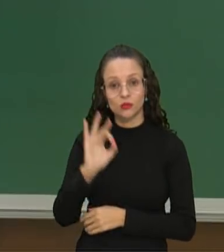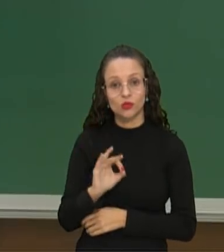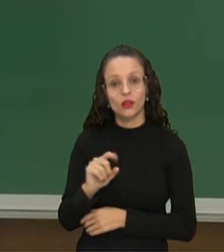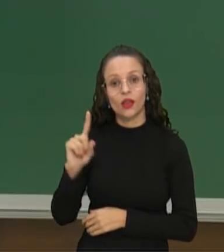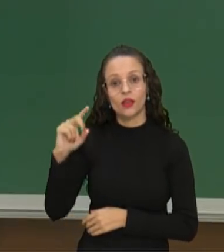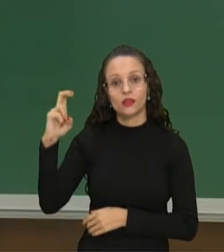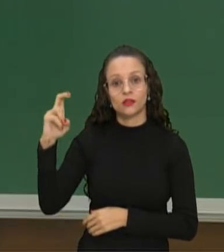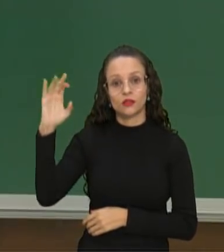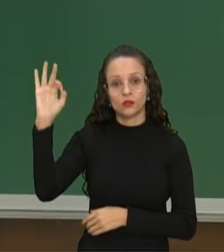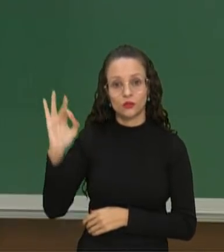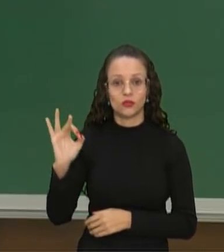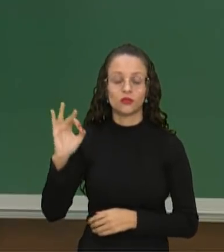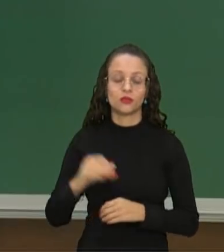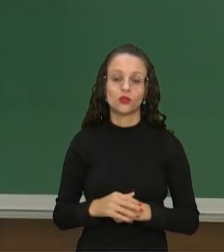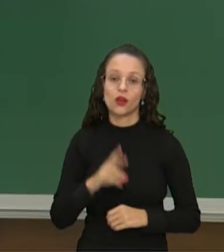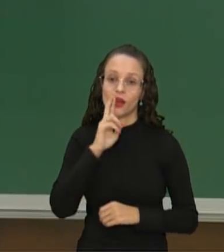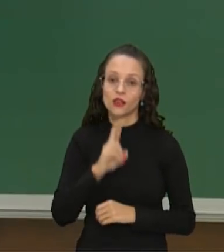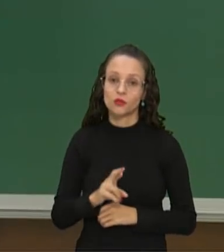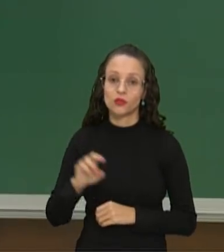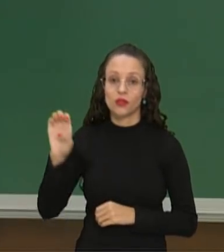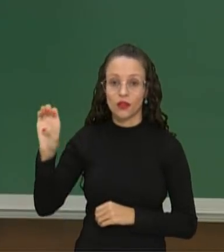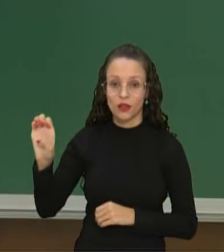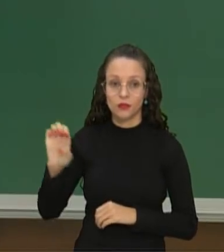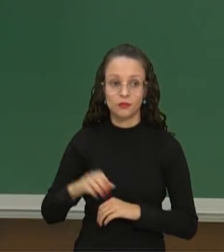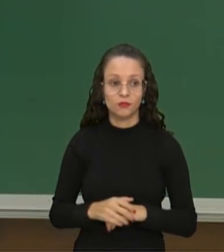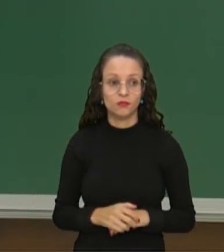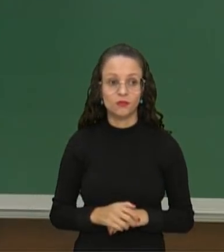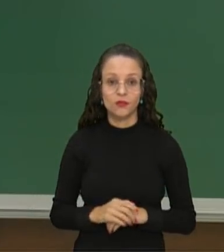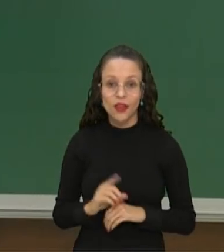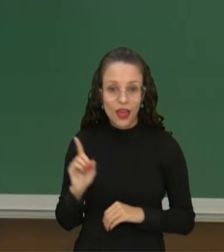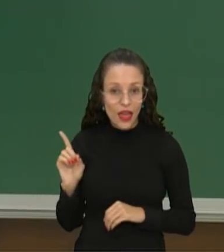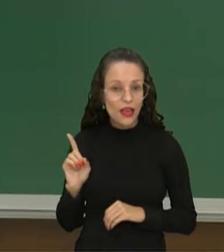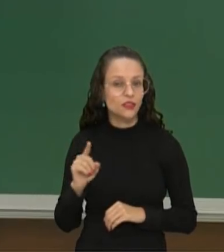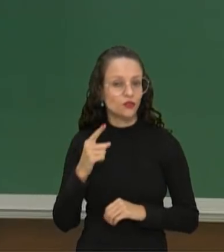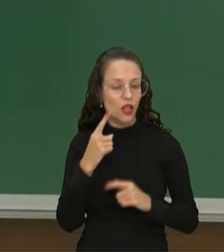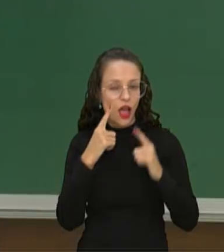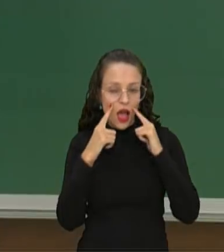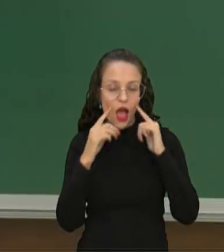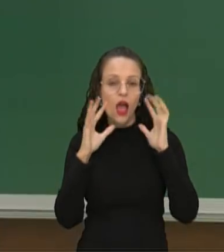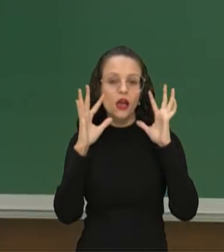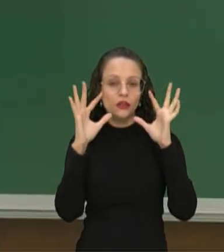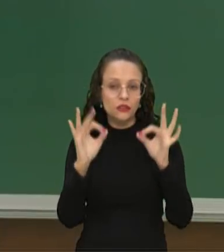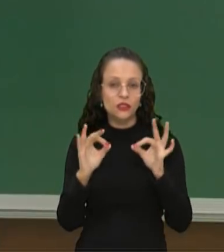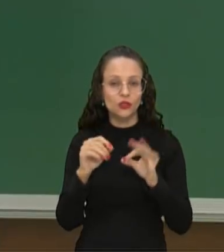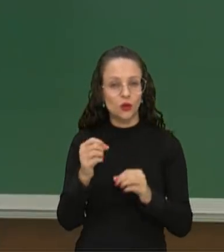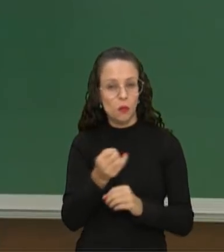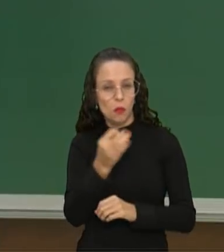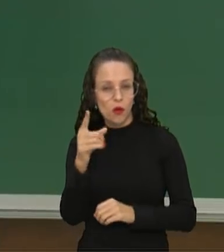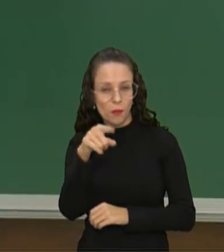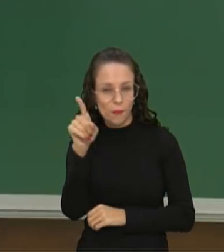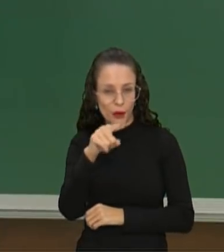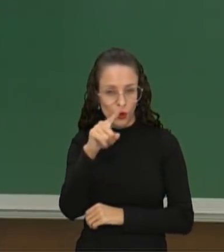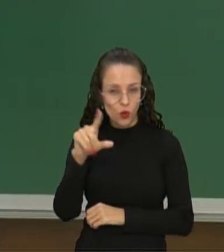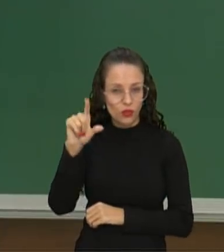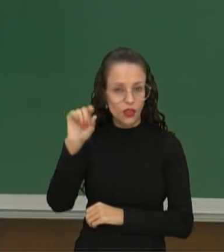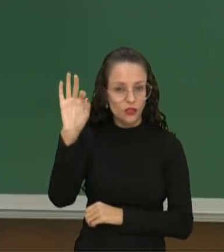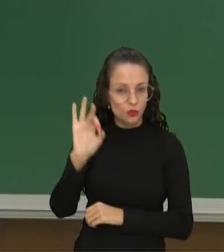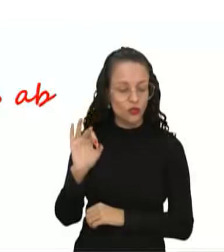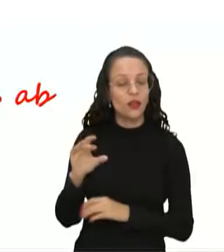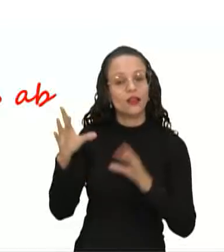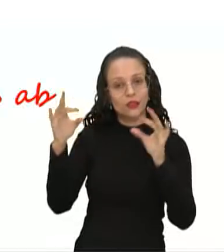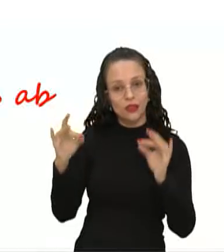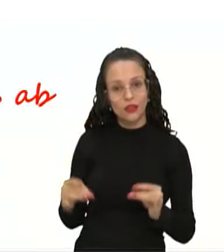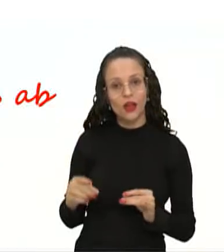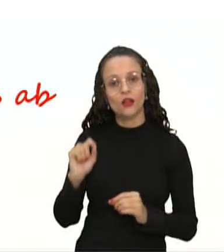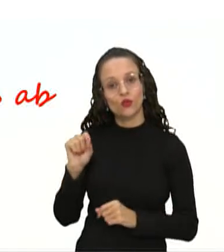ser 5%. Resposta a letra E. Então, essa questão era uma pegadinha ali, né? Um monte de gente deve ter marcado os 10%, mas tinha o detalhe